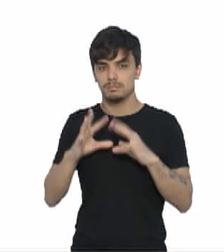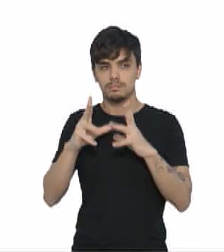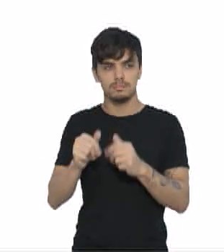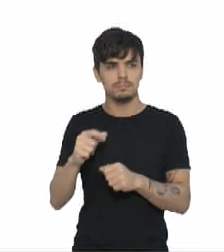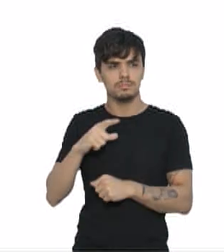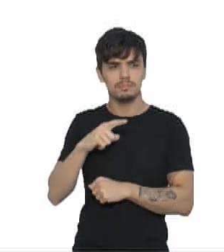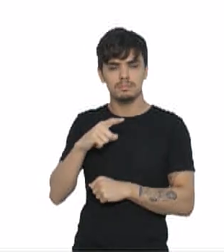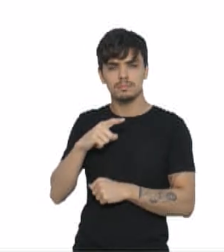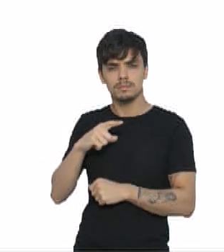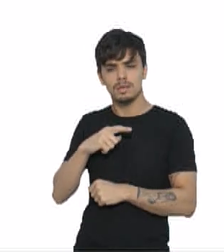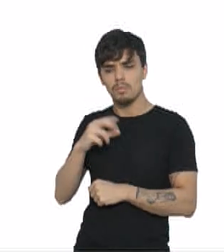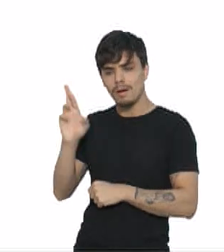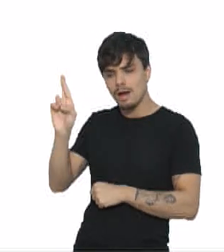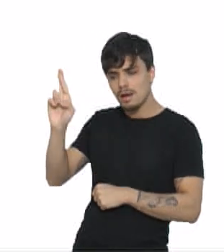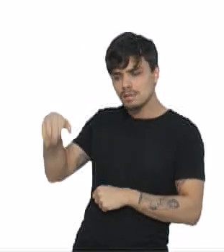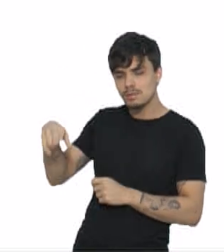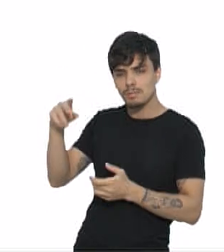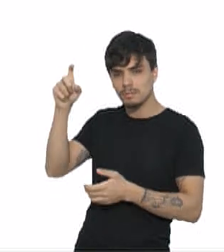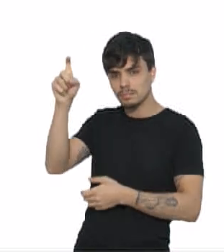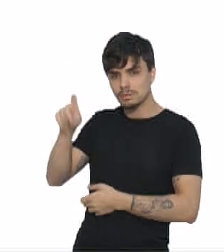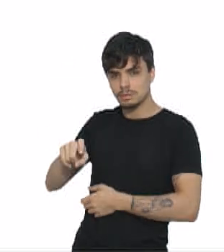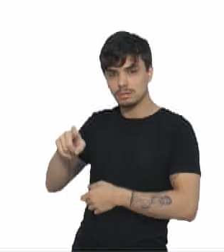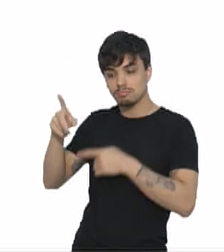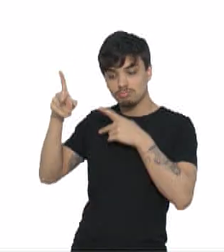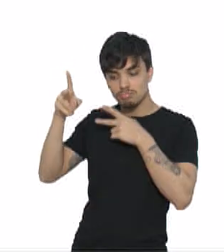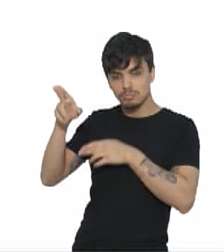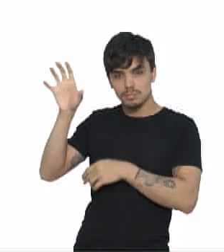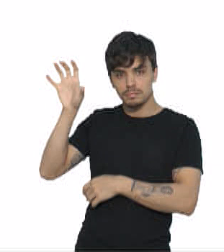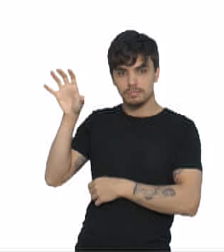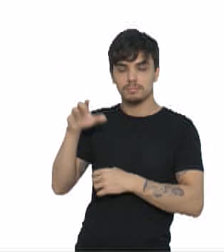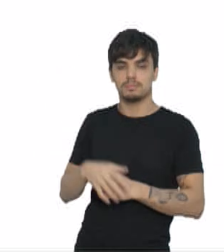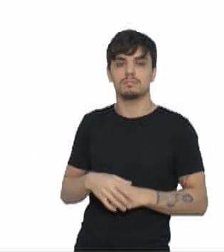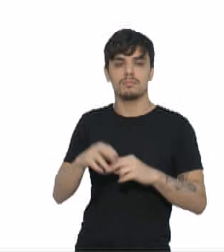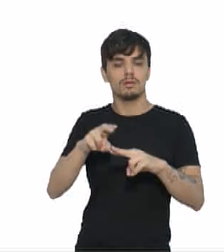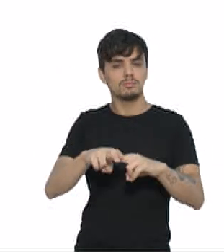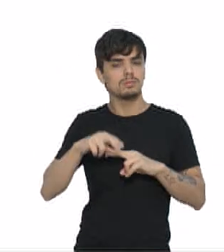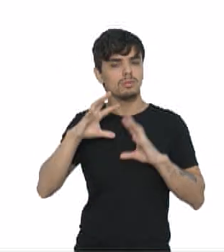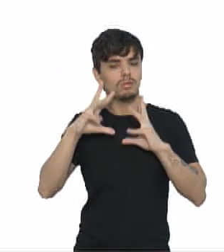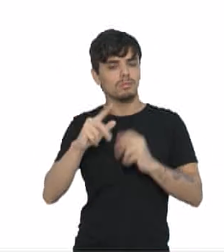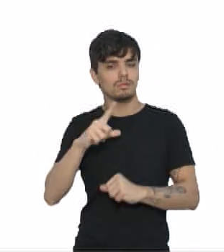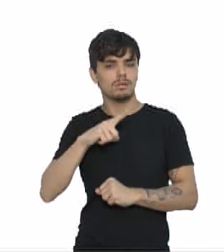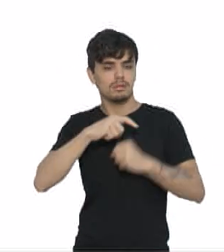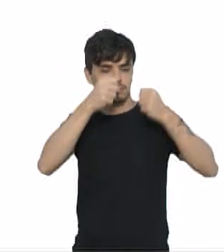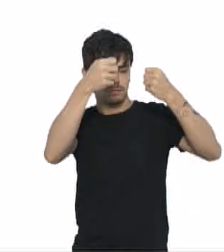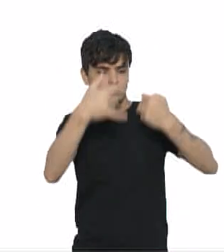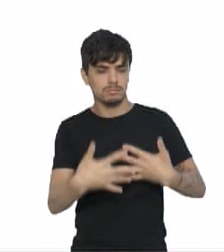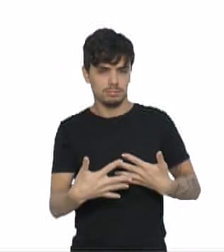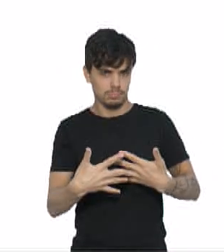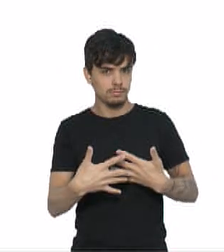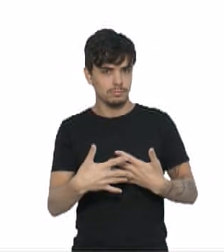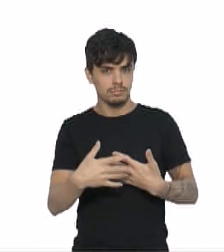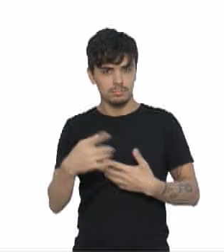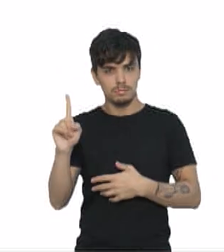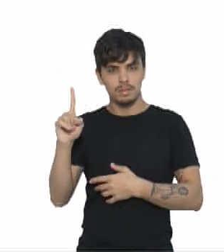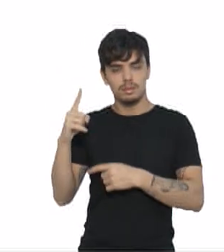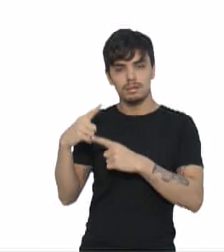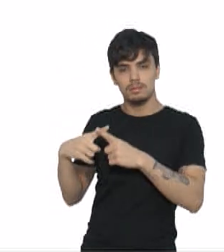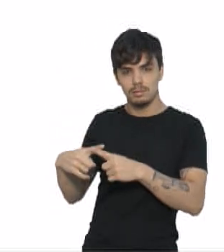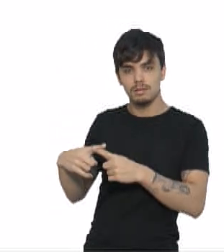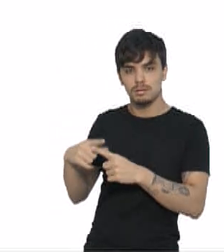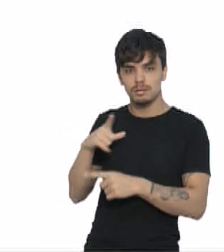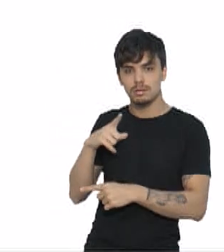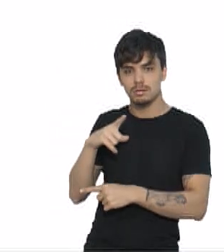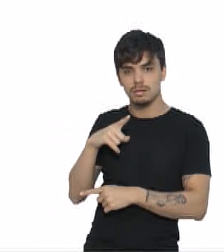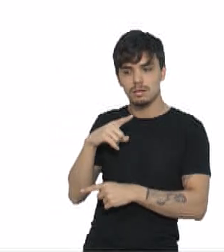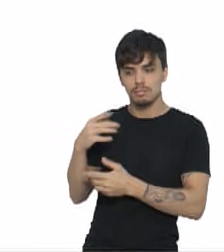tem uma razão para ser dessa forma. Por isso tudo tem explicação e elas, por sua vez, são